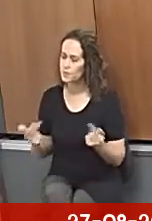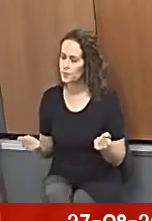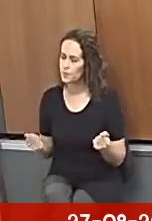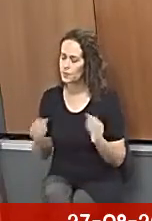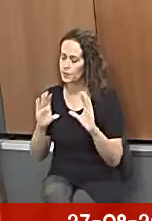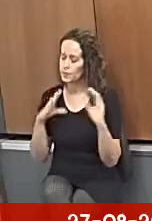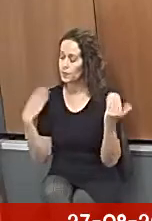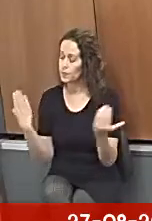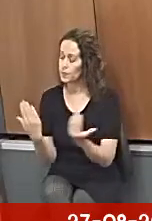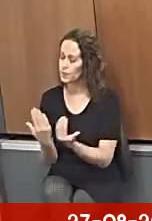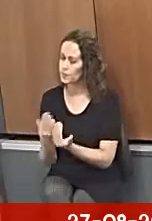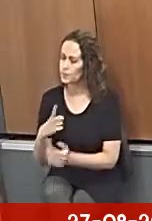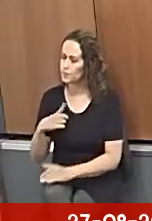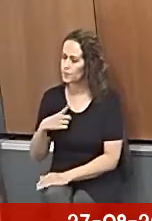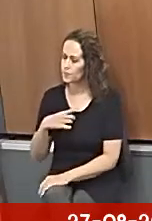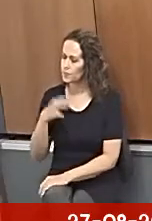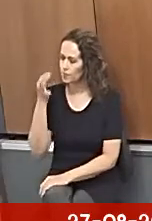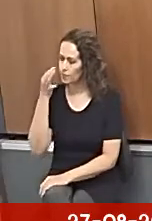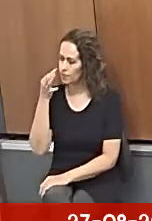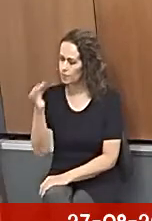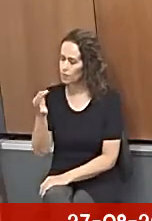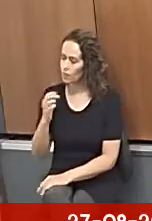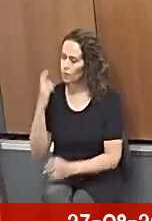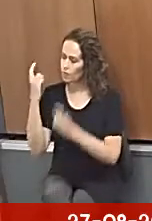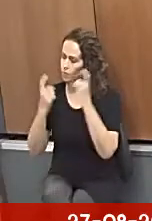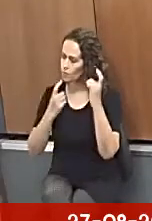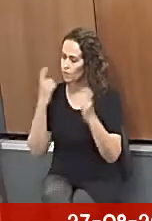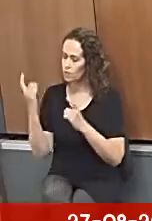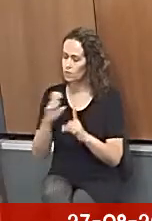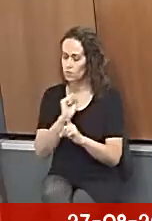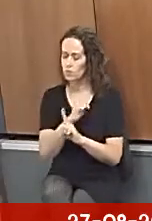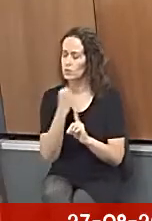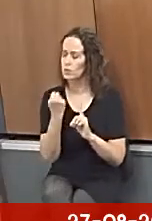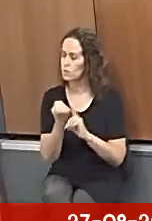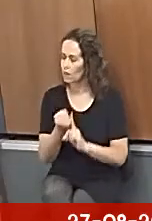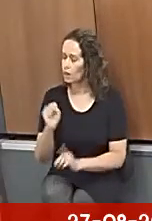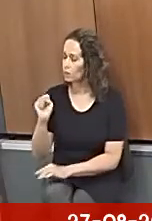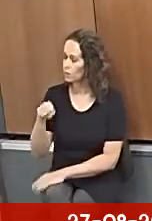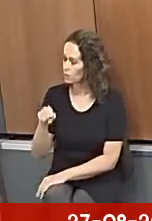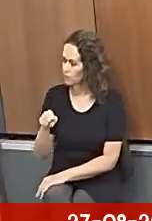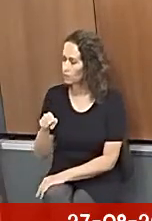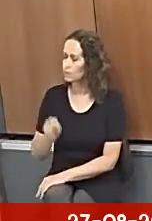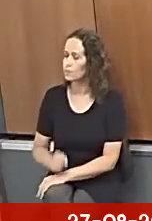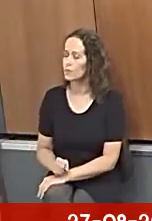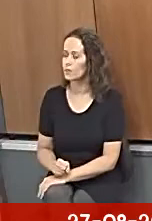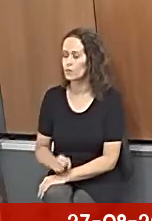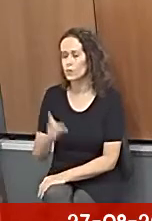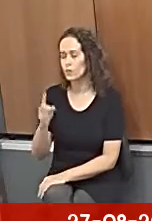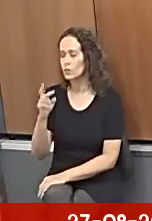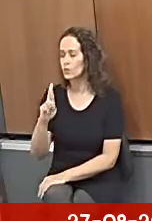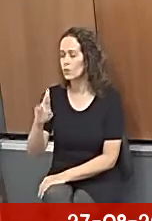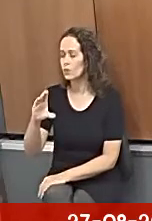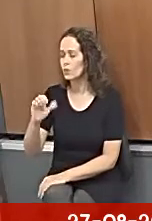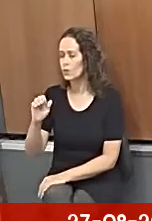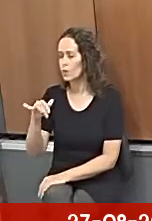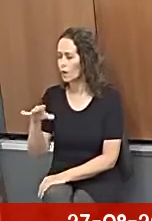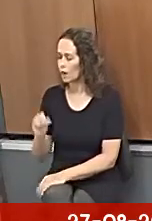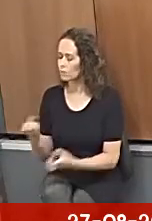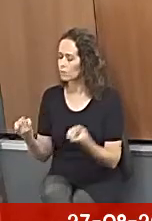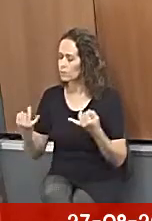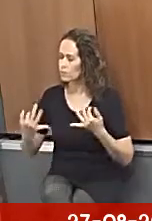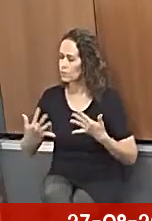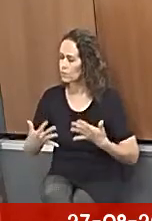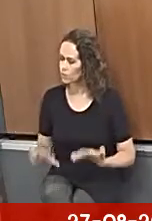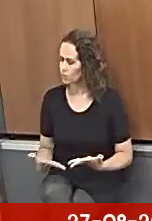social não tem uma preocupação com o torcedor acho que foi o doutor caio que mencionou essa questão do estádio como